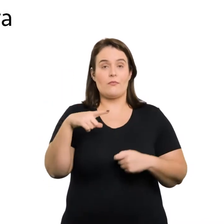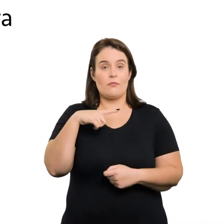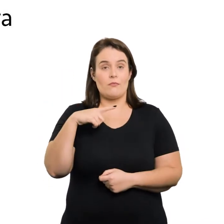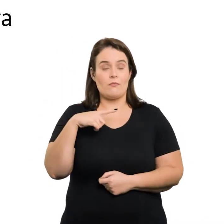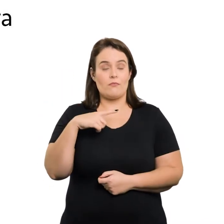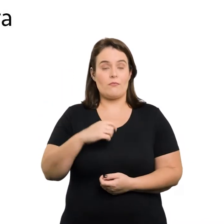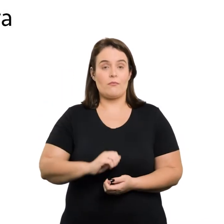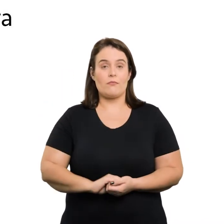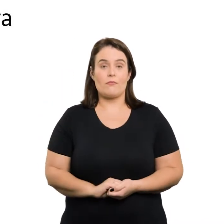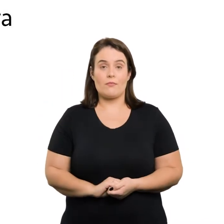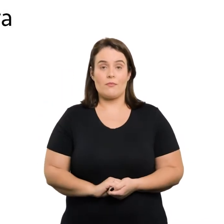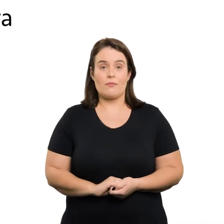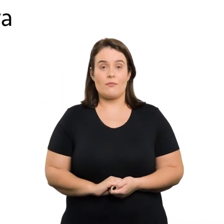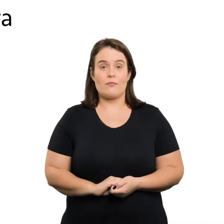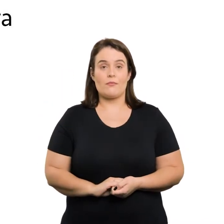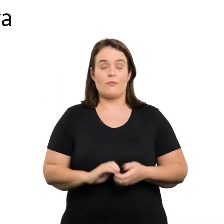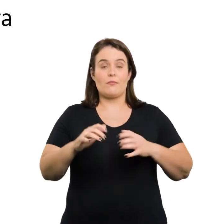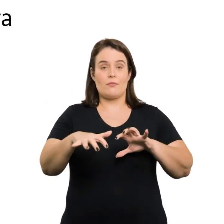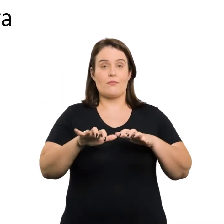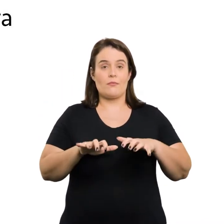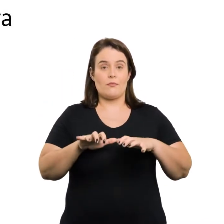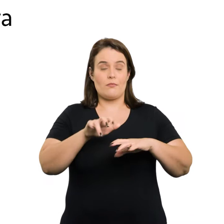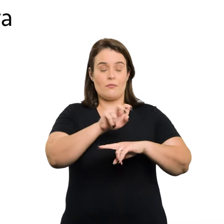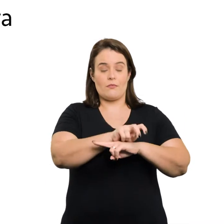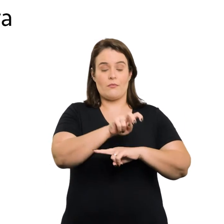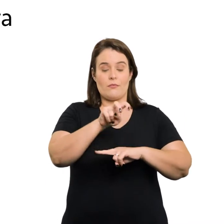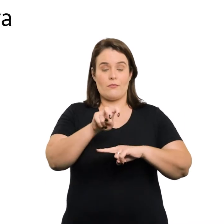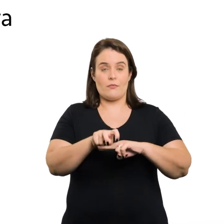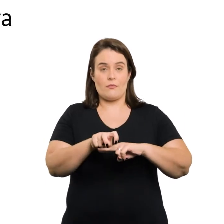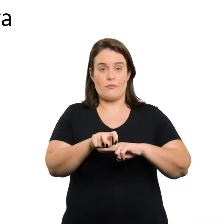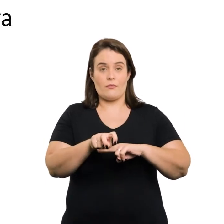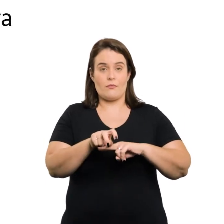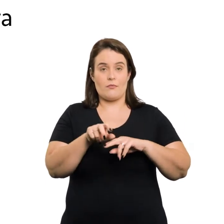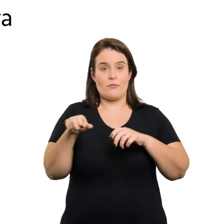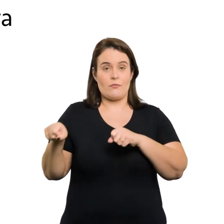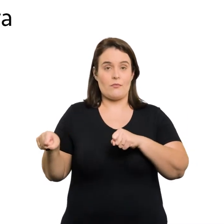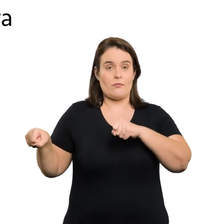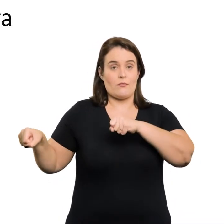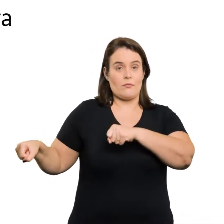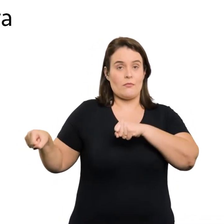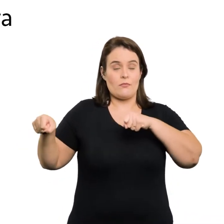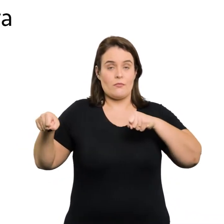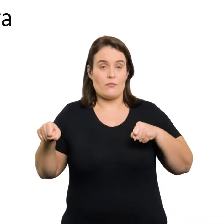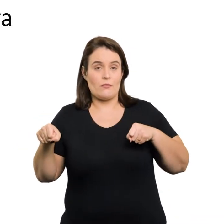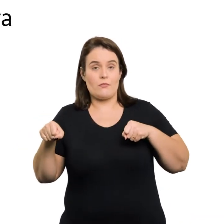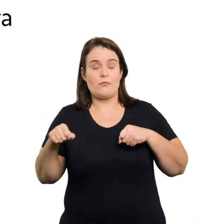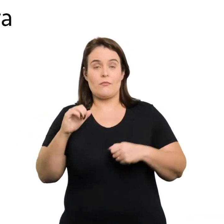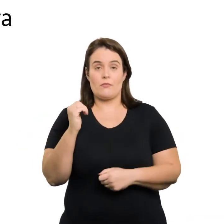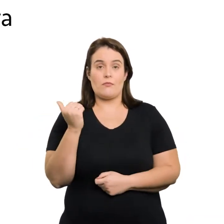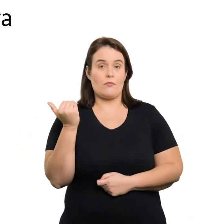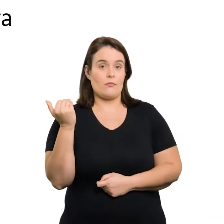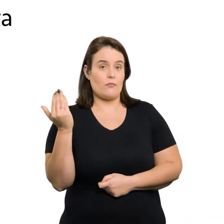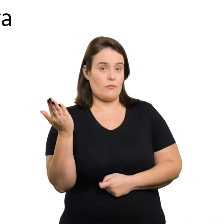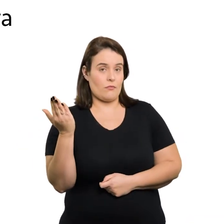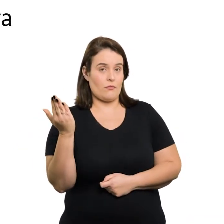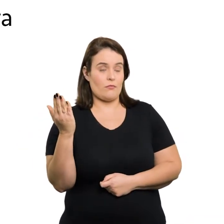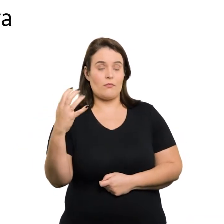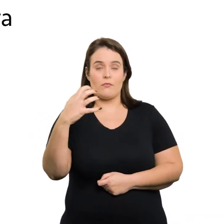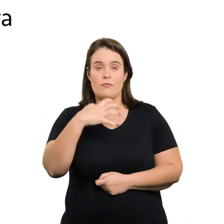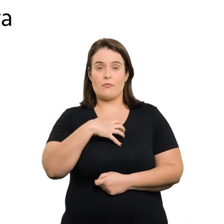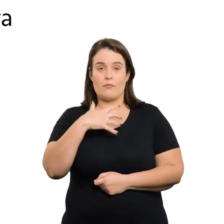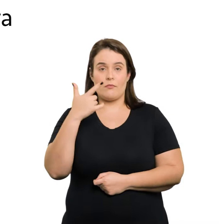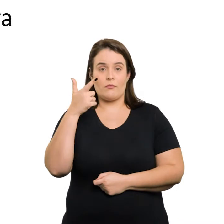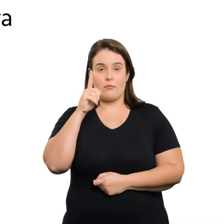de chuveiros, deve-se prever área de transferência da cadeira de rodas para o banco, externa